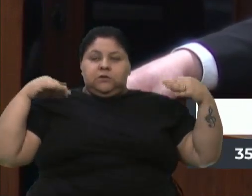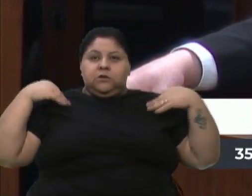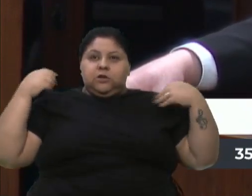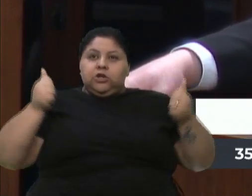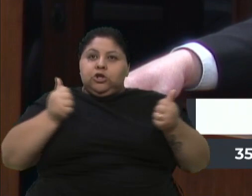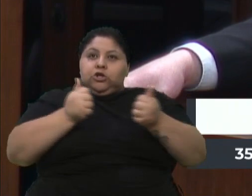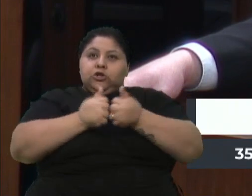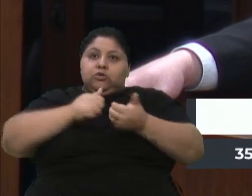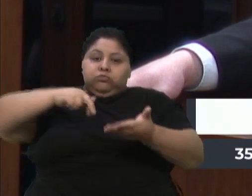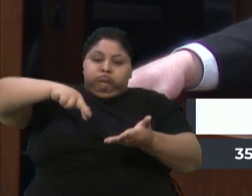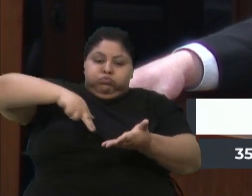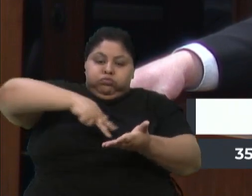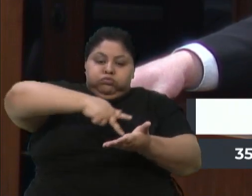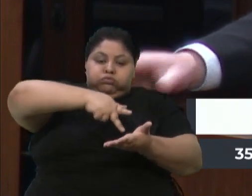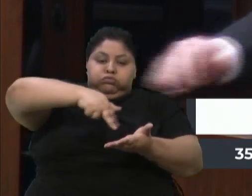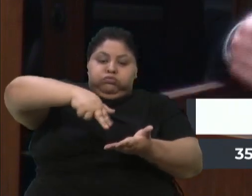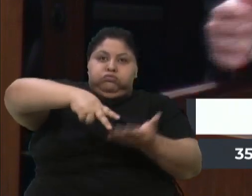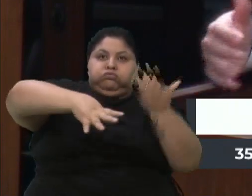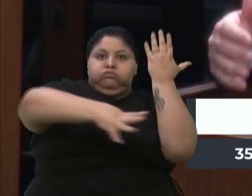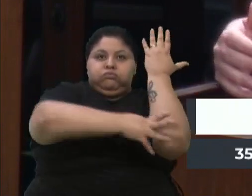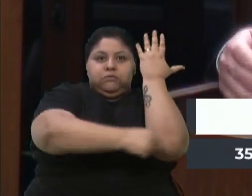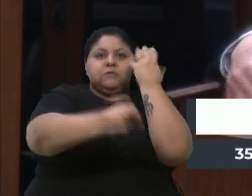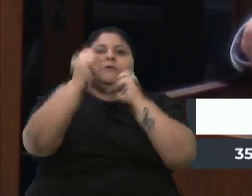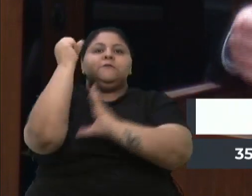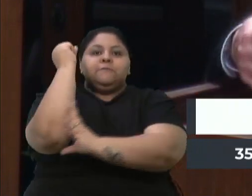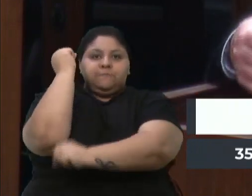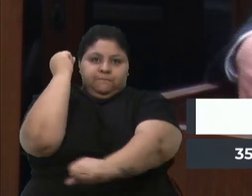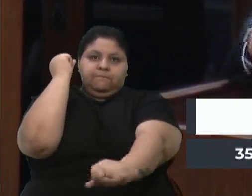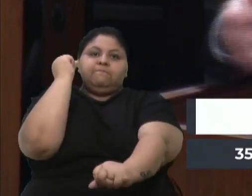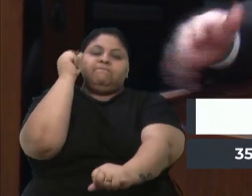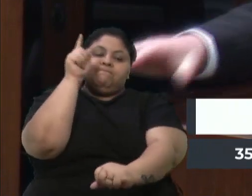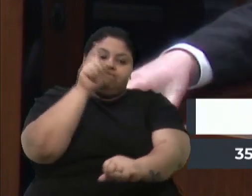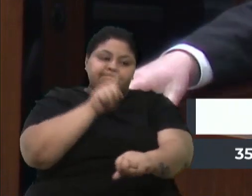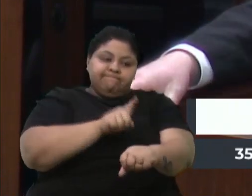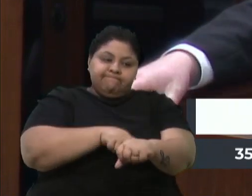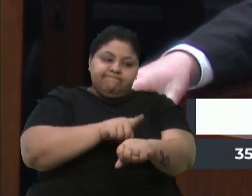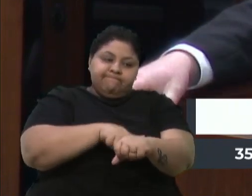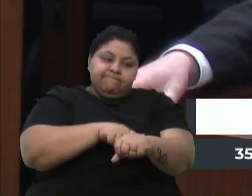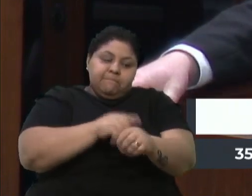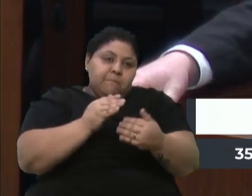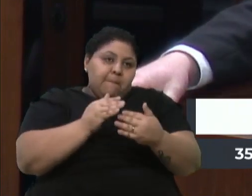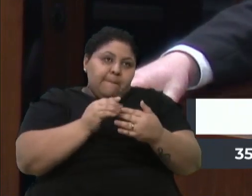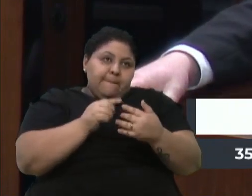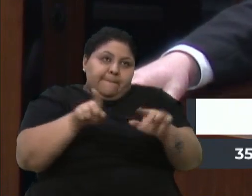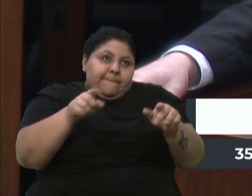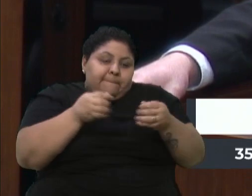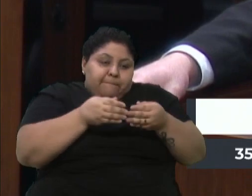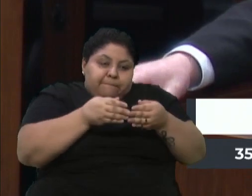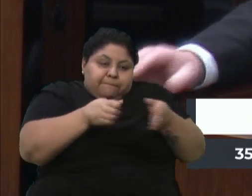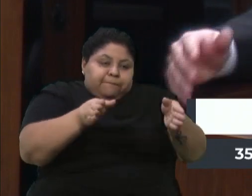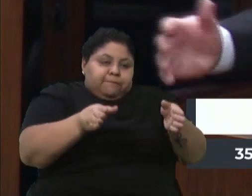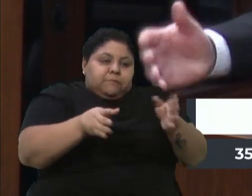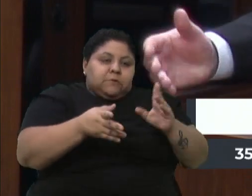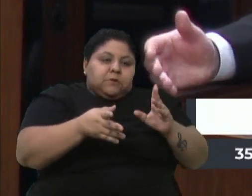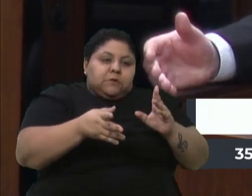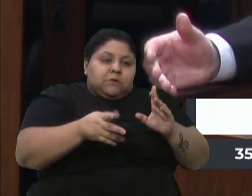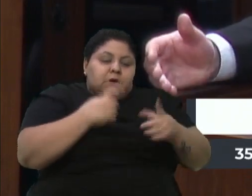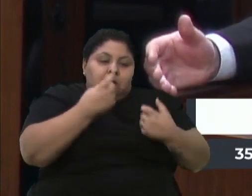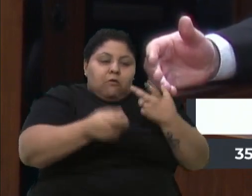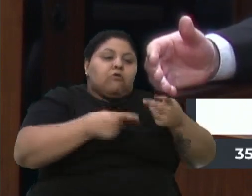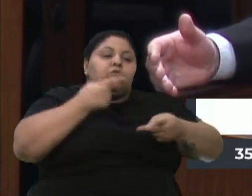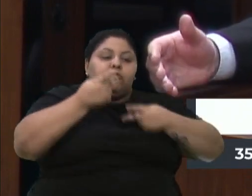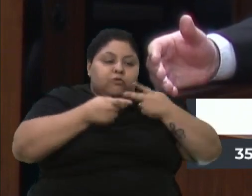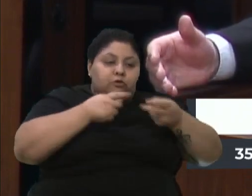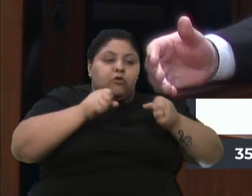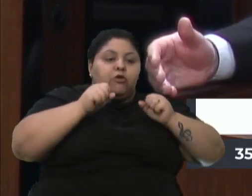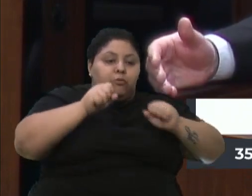Farroupilha. Então, vai ser ali um momento ali mais de abertura mesmo, de algumas falas, e para que a gente possa